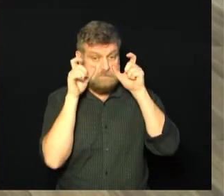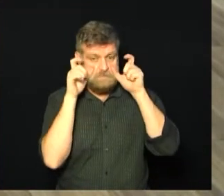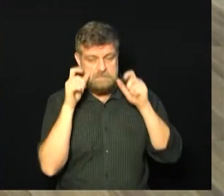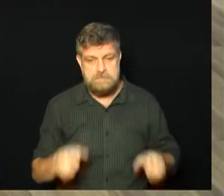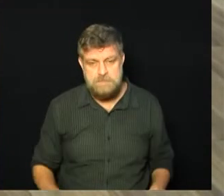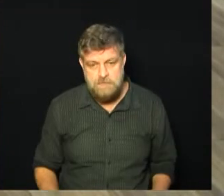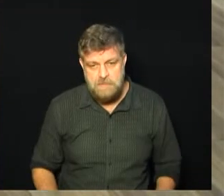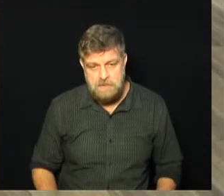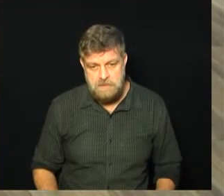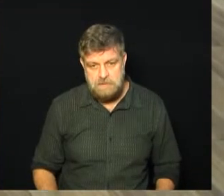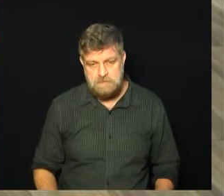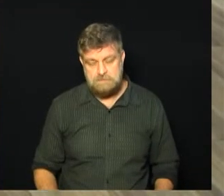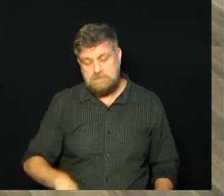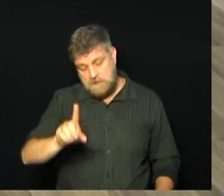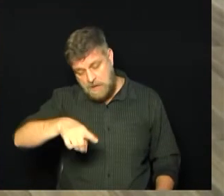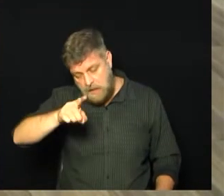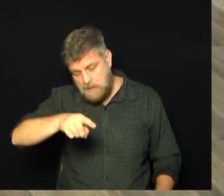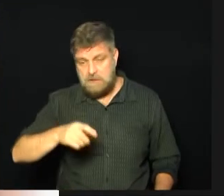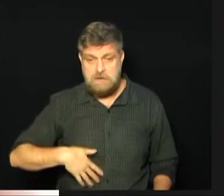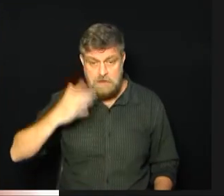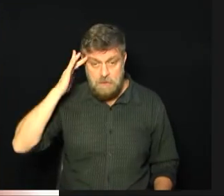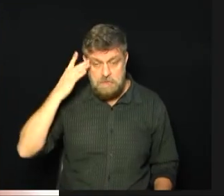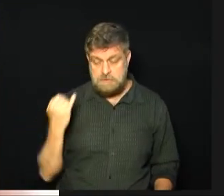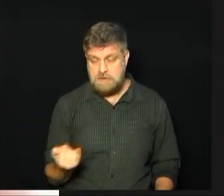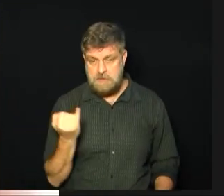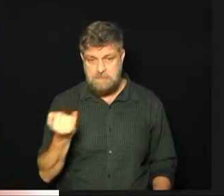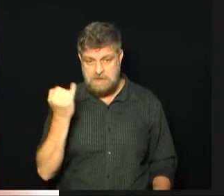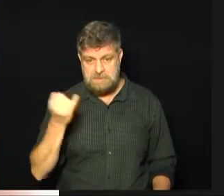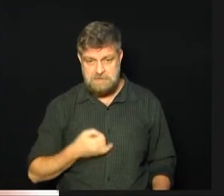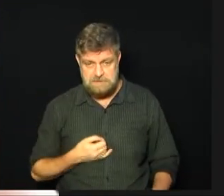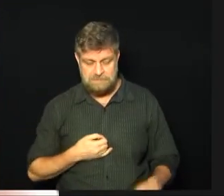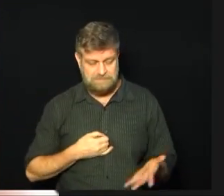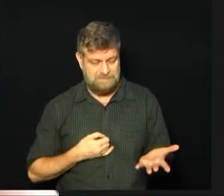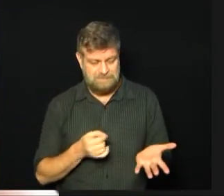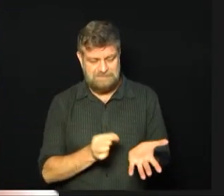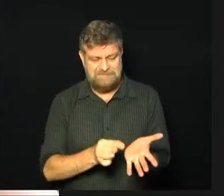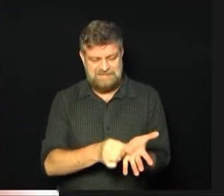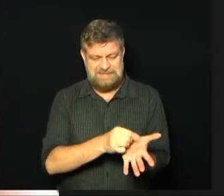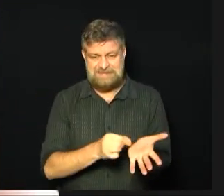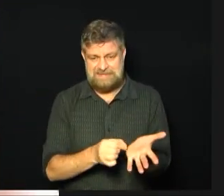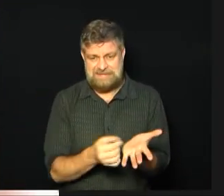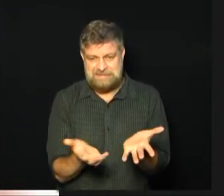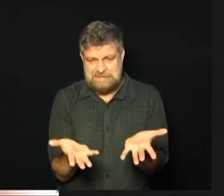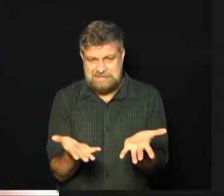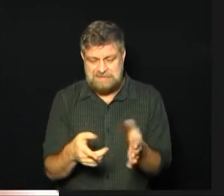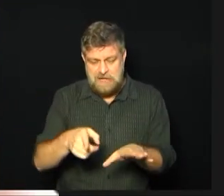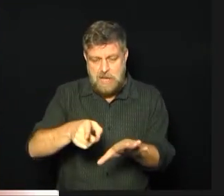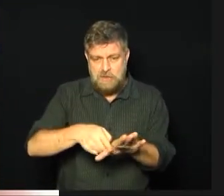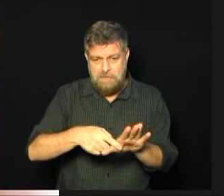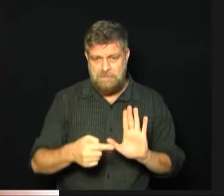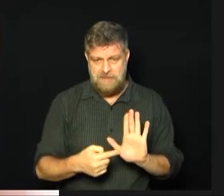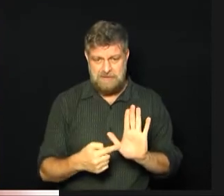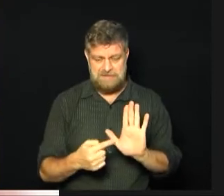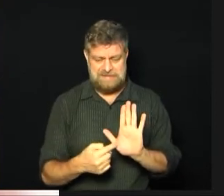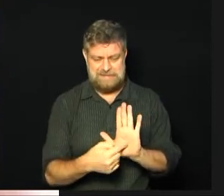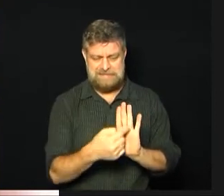momento? Eu acho que o mais importante são essas lesões na mão, na palma da mão, na planta dos pés, né?